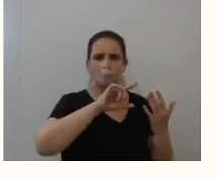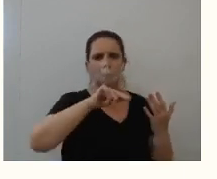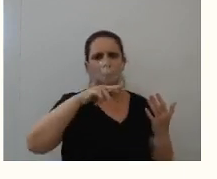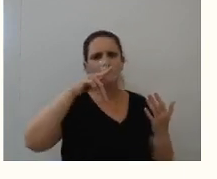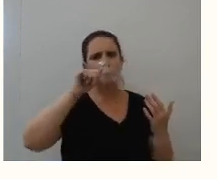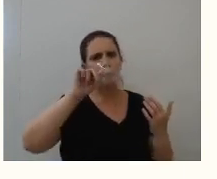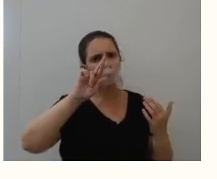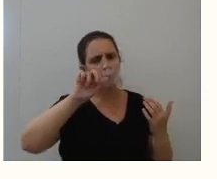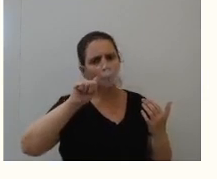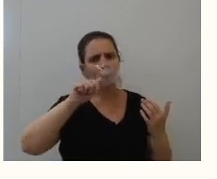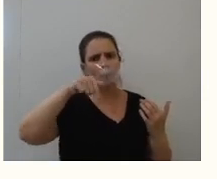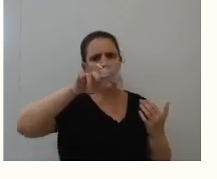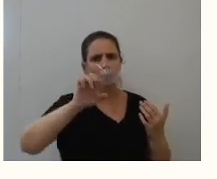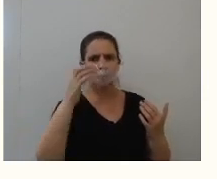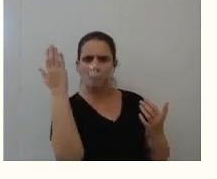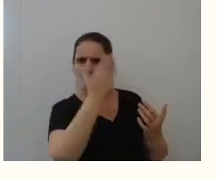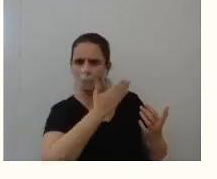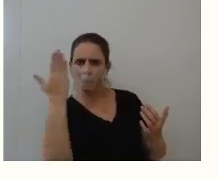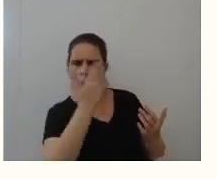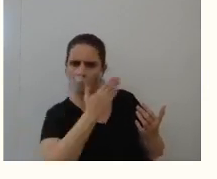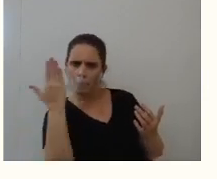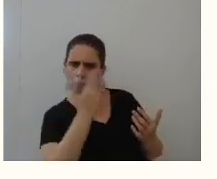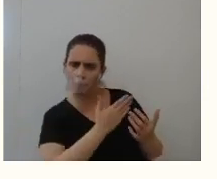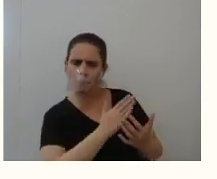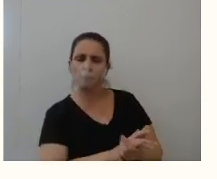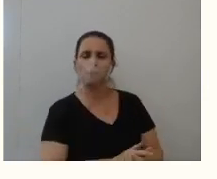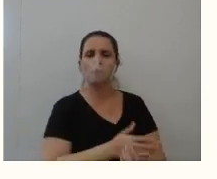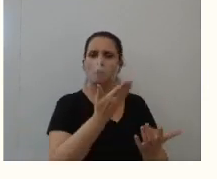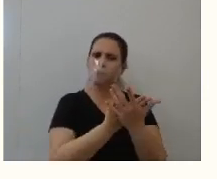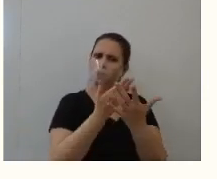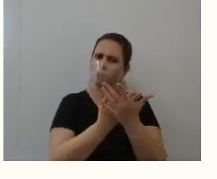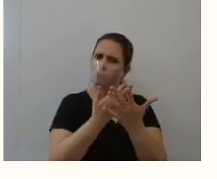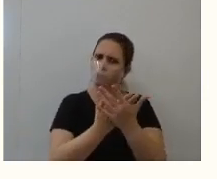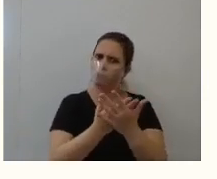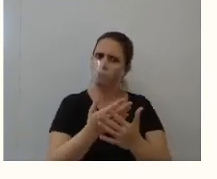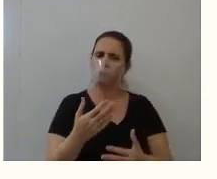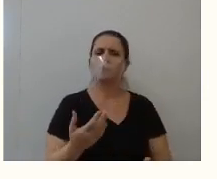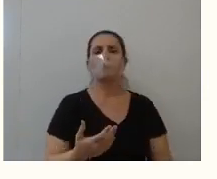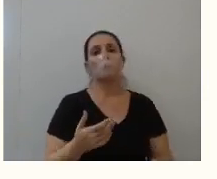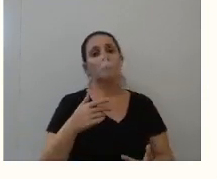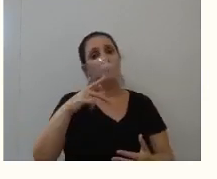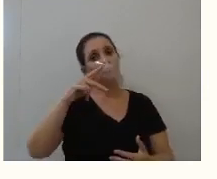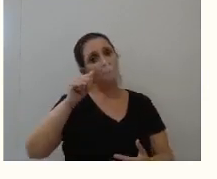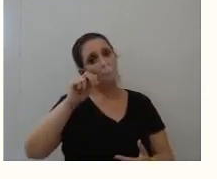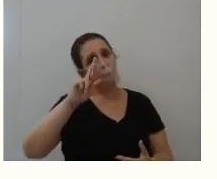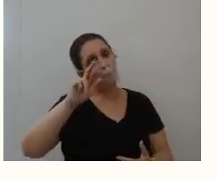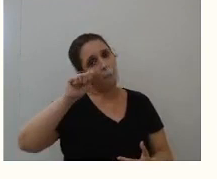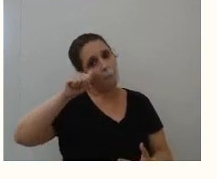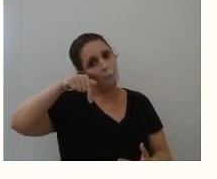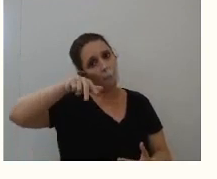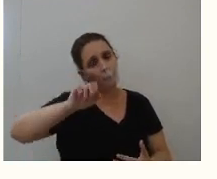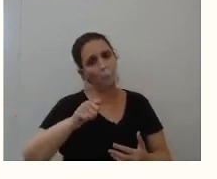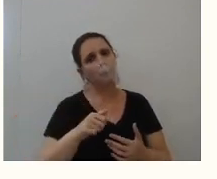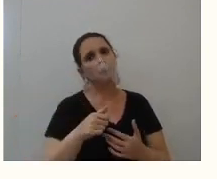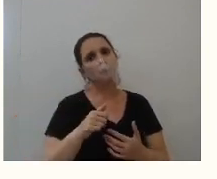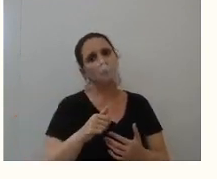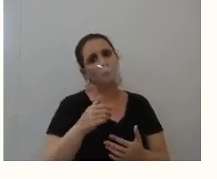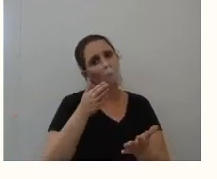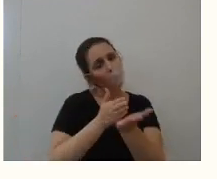que não o víssemos. Estuda bastante para que